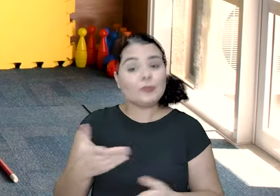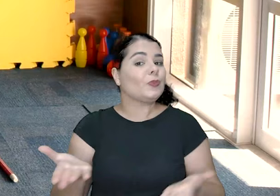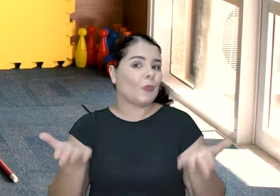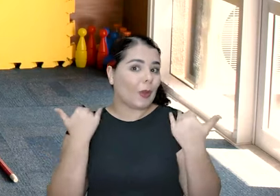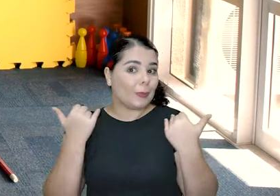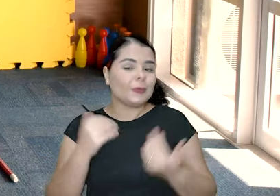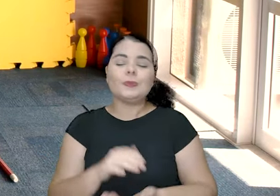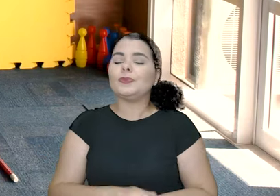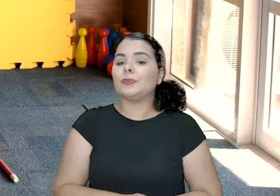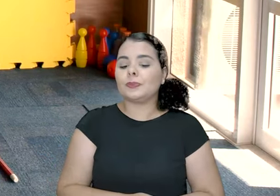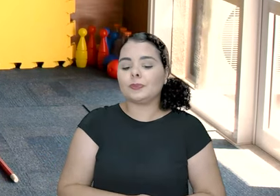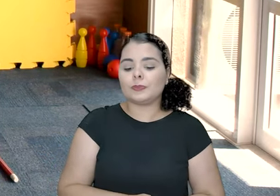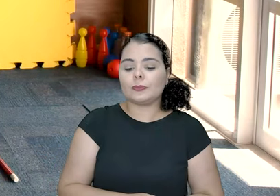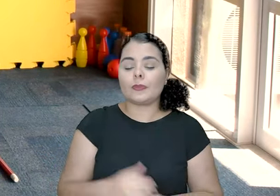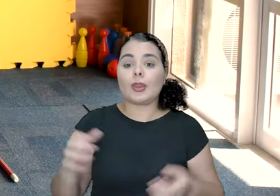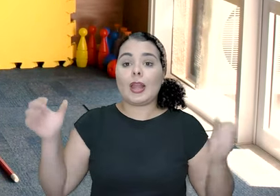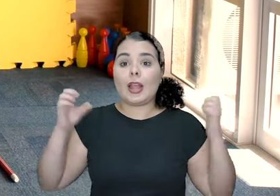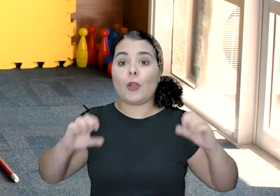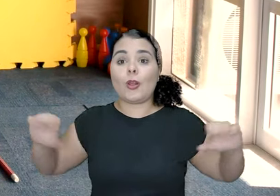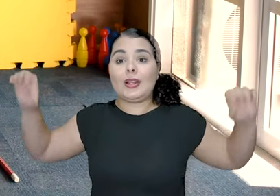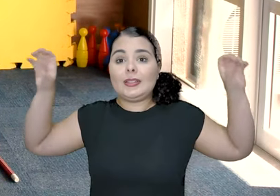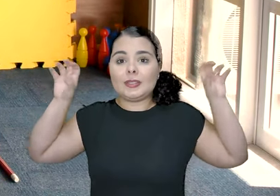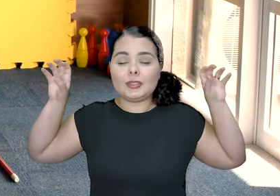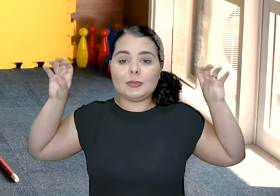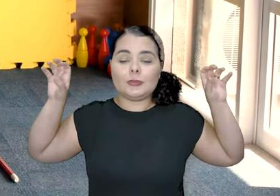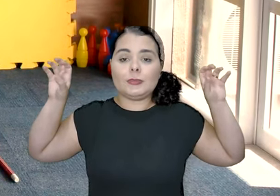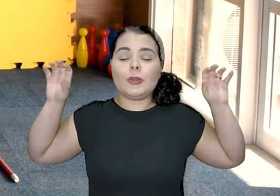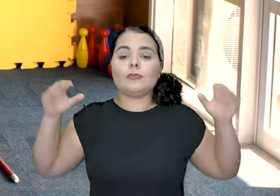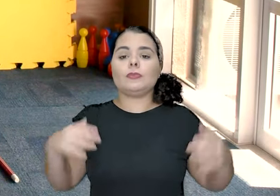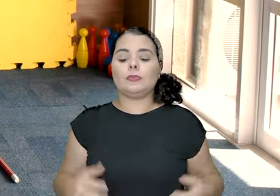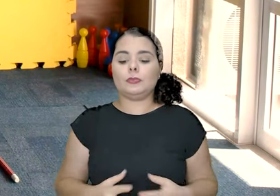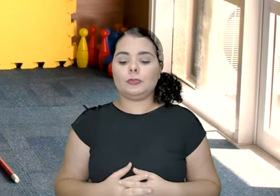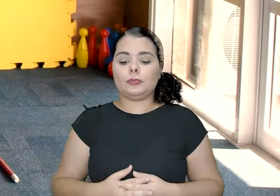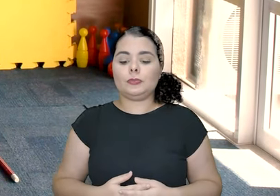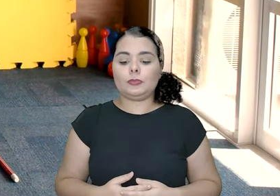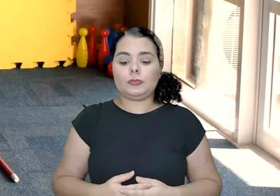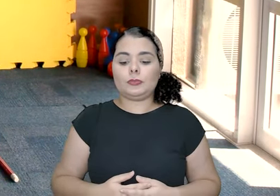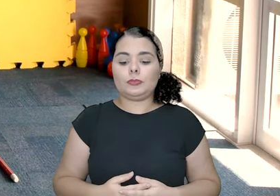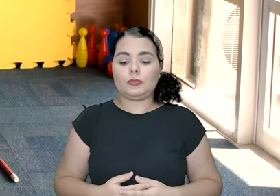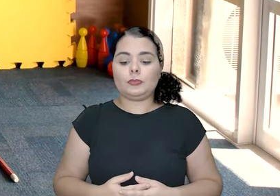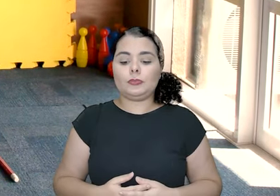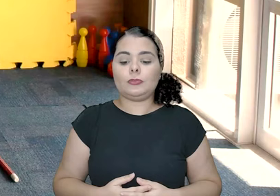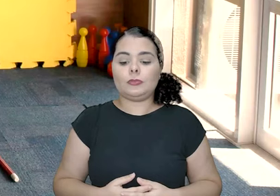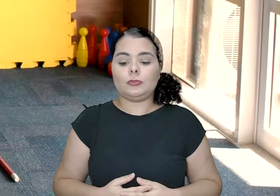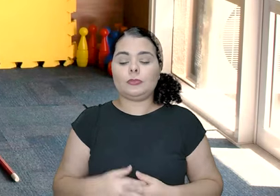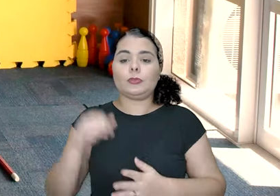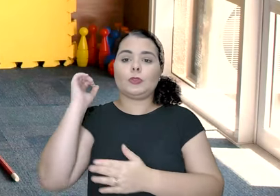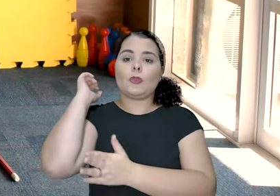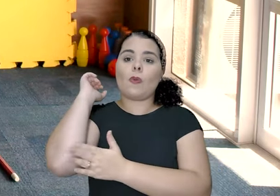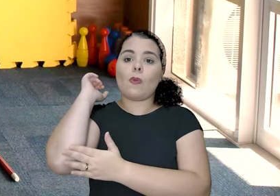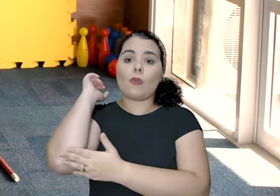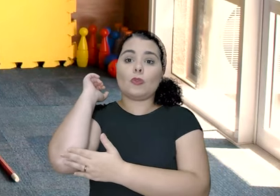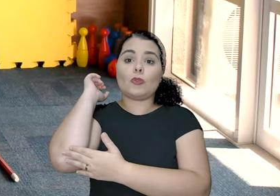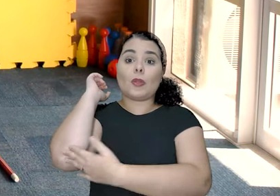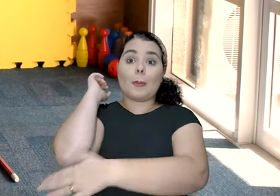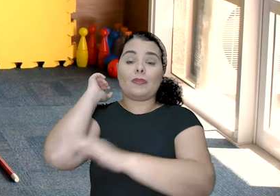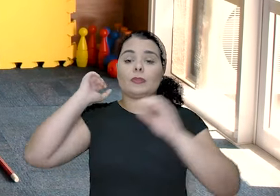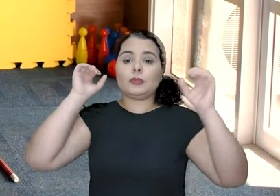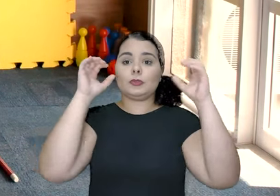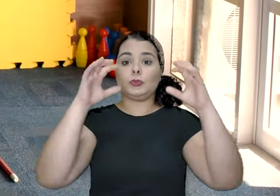lá. Braços apoia, elevados, cotovelos para fora,